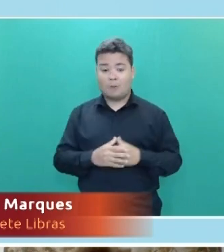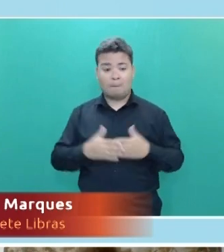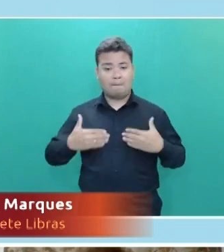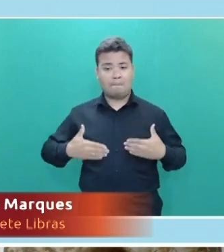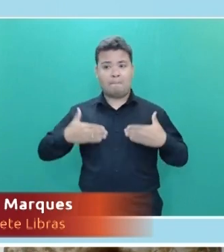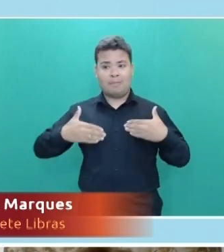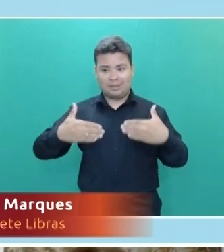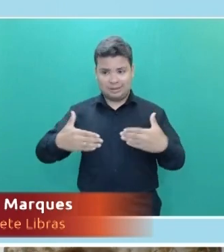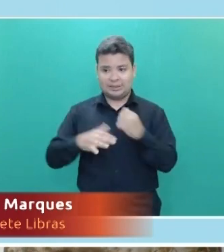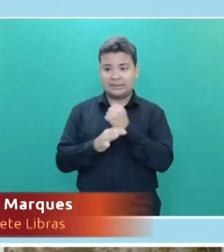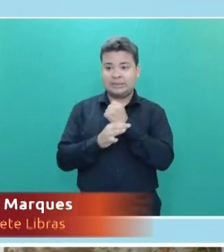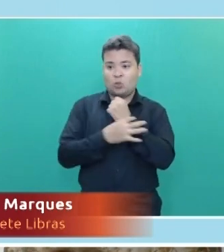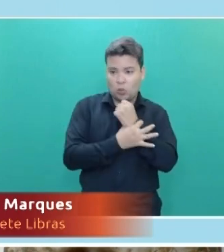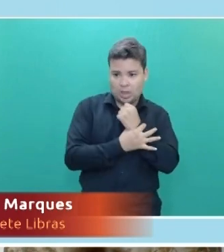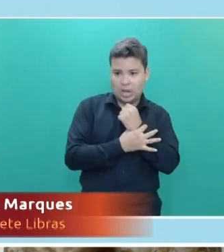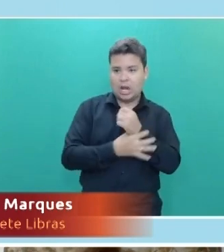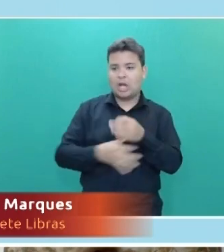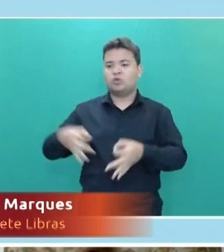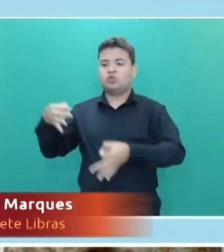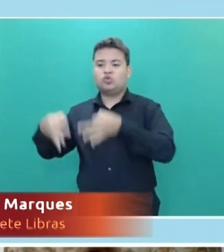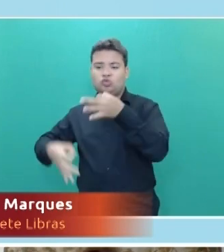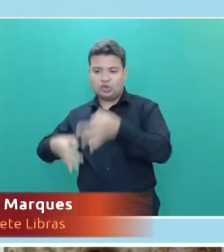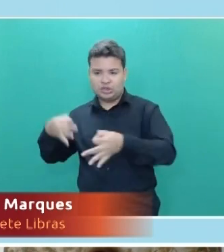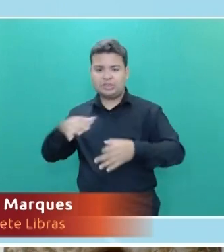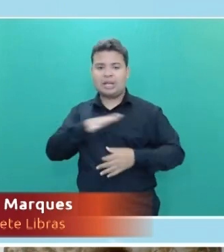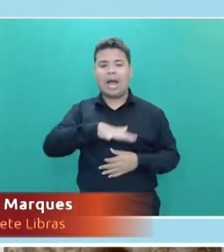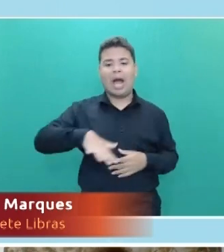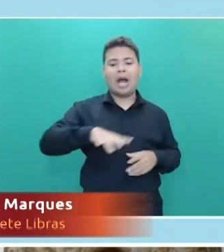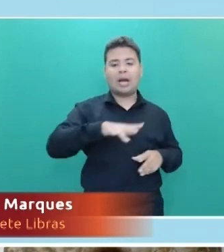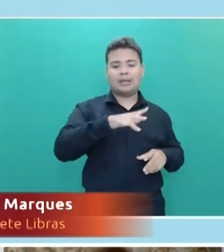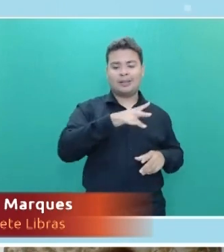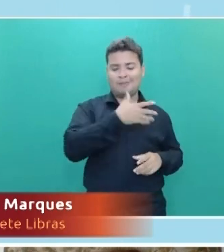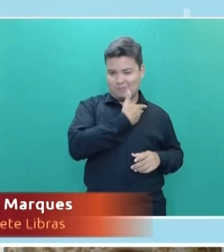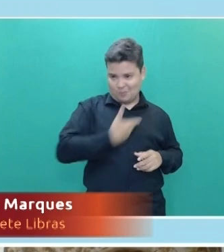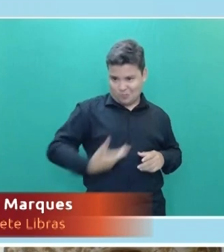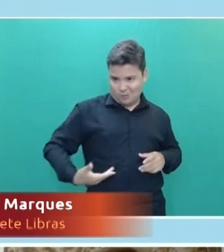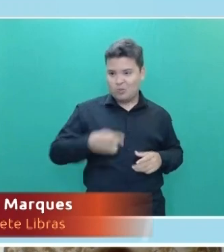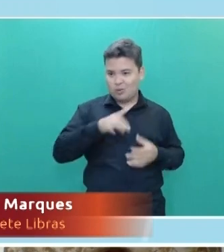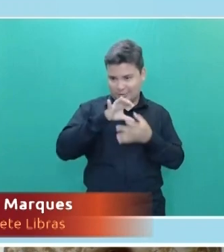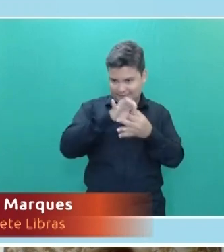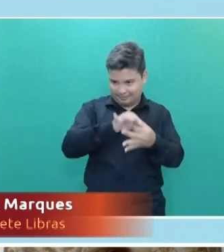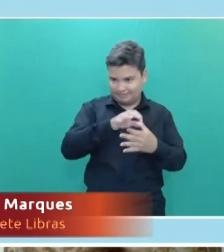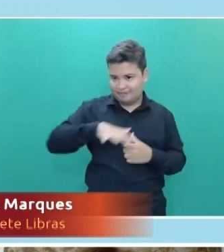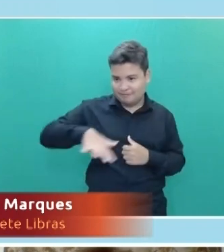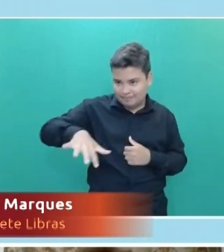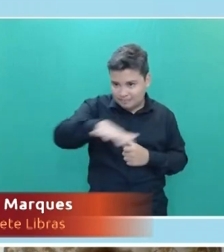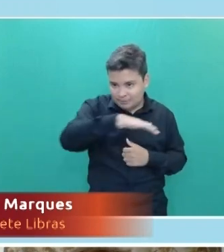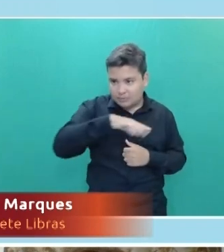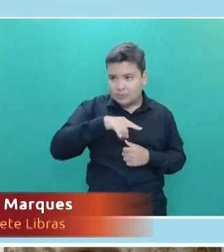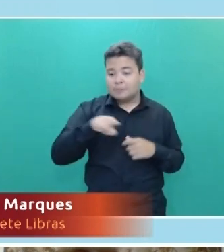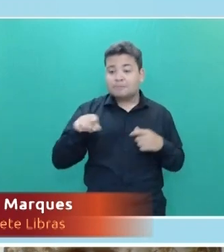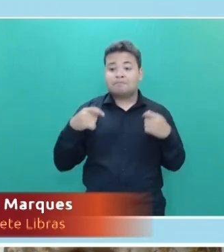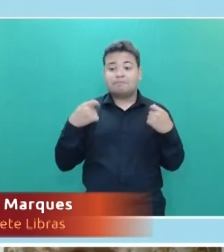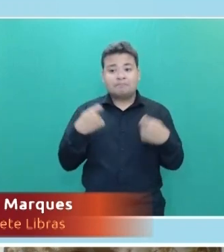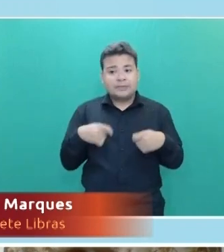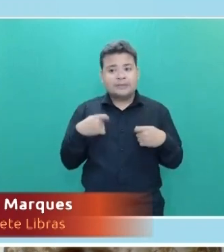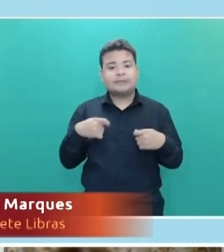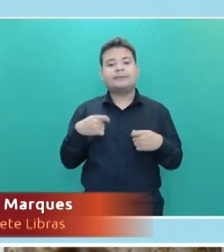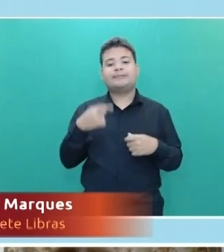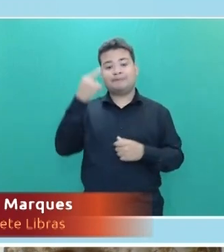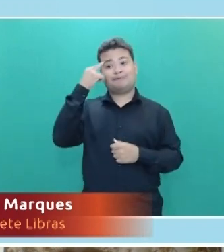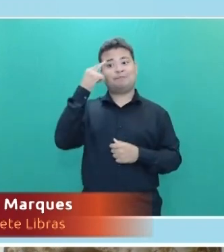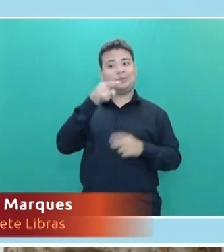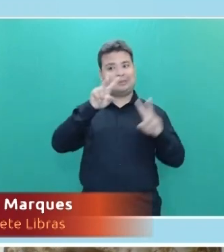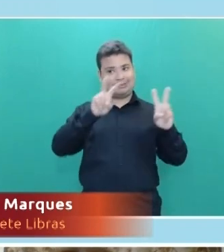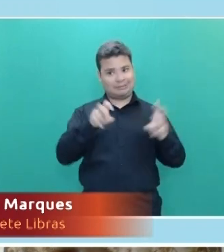Segurança, Justiça, Segurança Pública, enfim, questões que envolvem as questões de comunicação,